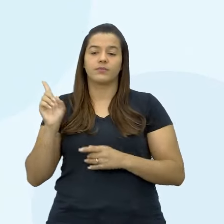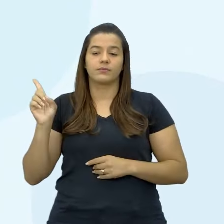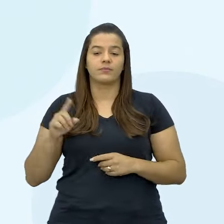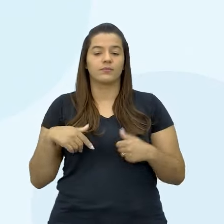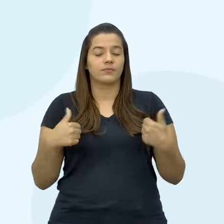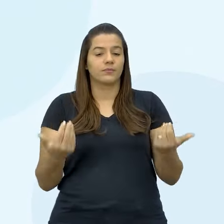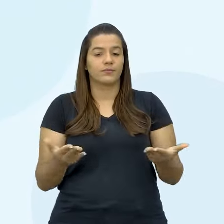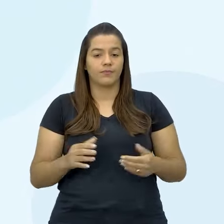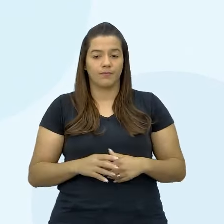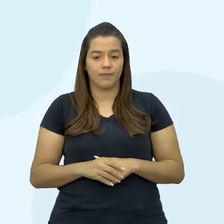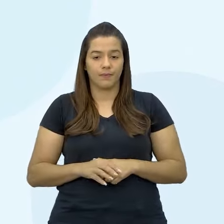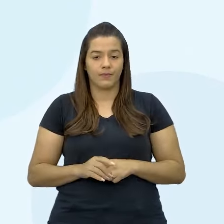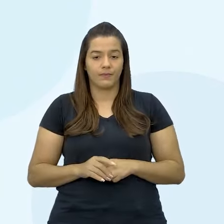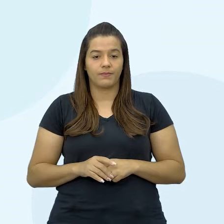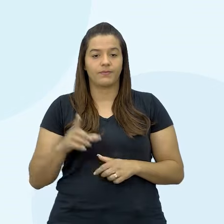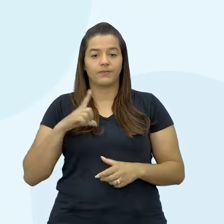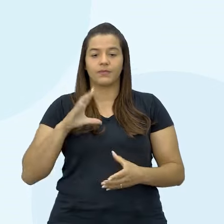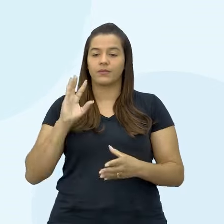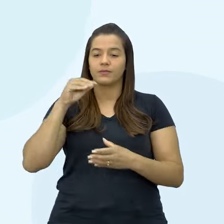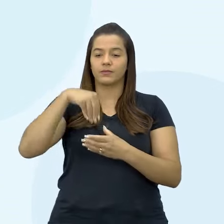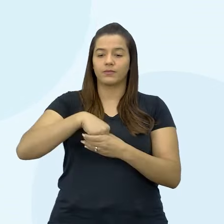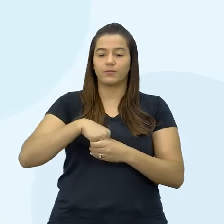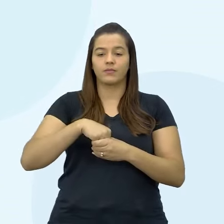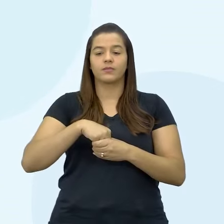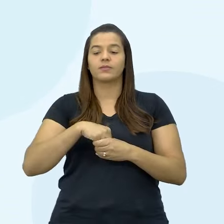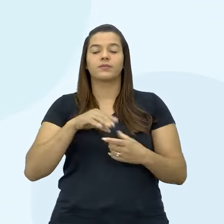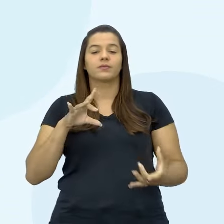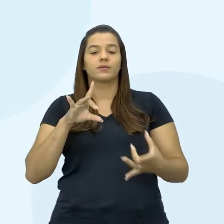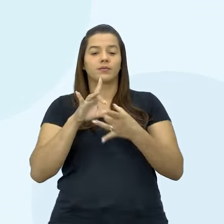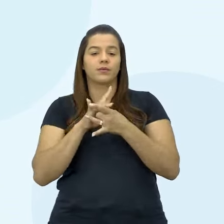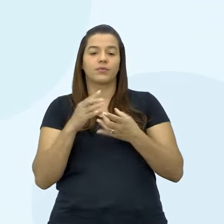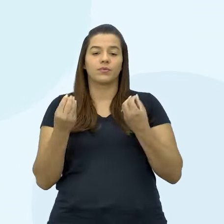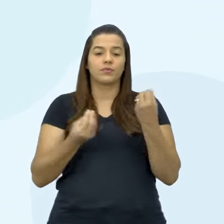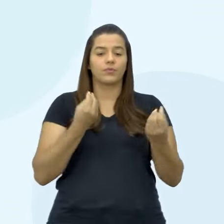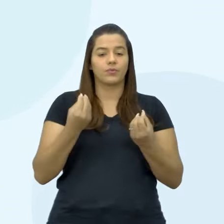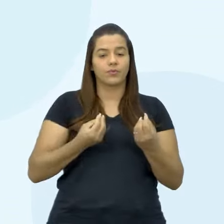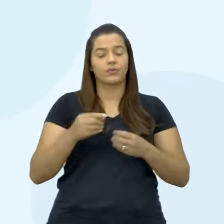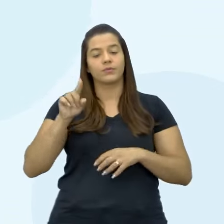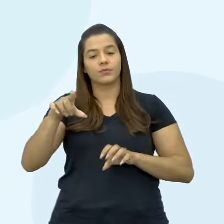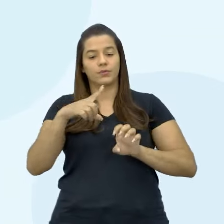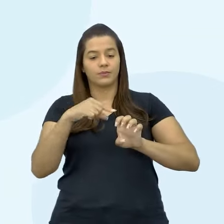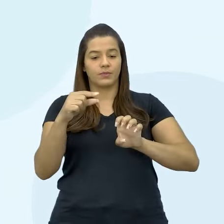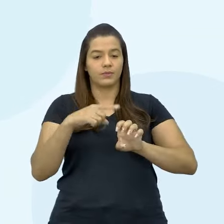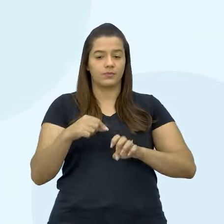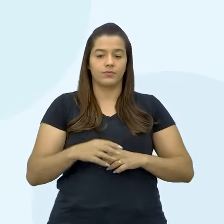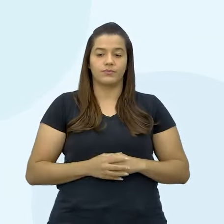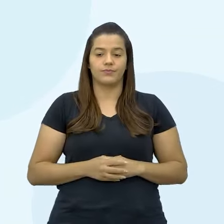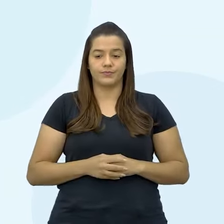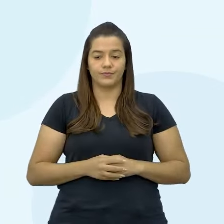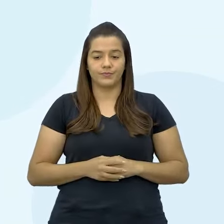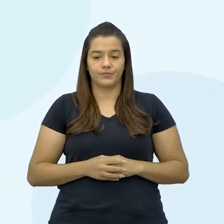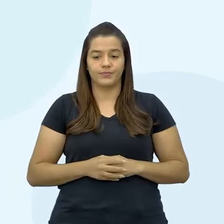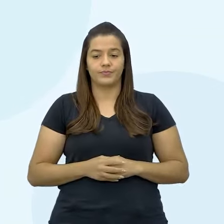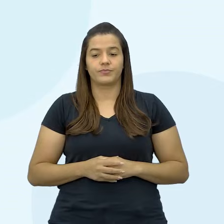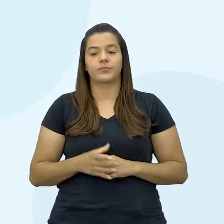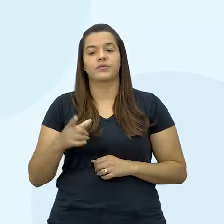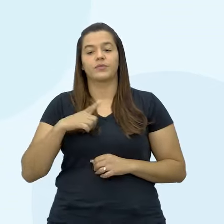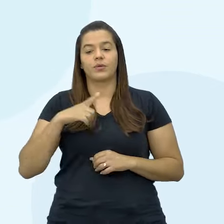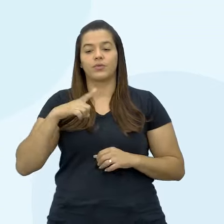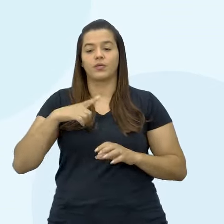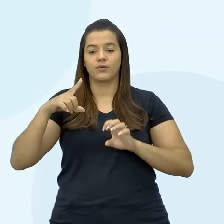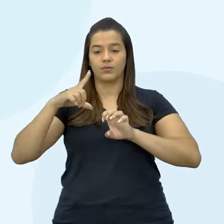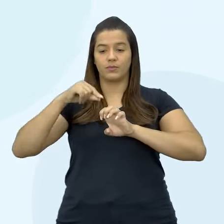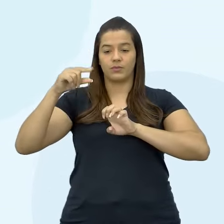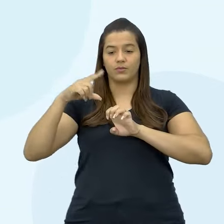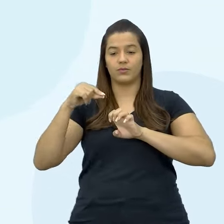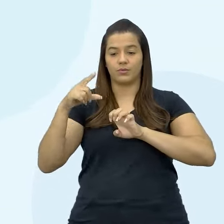O que integra a educação financeira em conexão e a conexão empreendedora? Então, a gente tem o